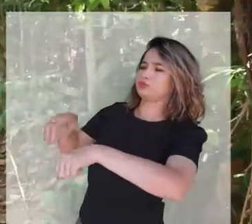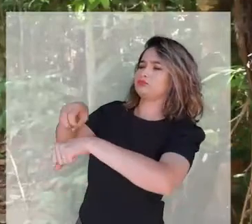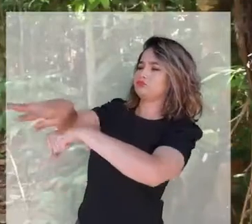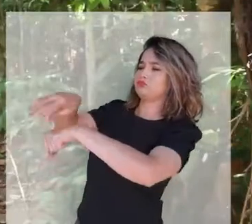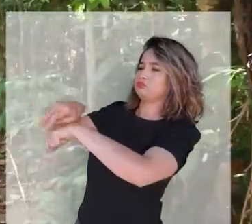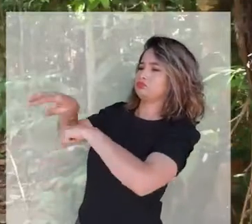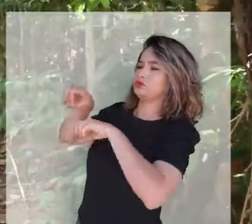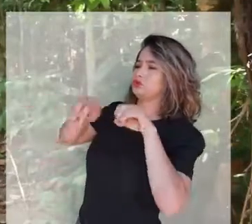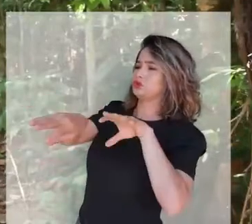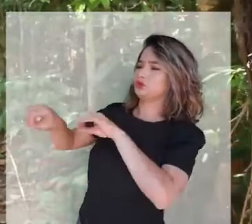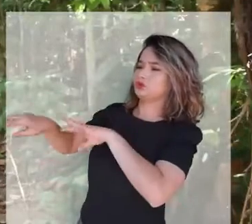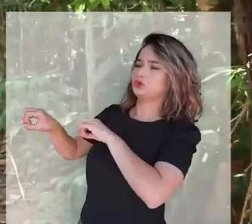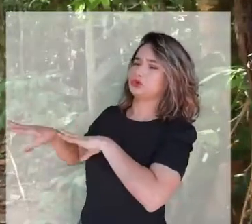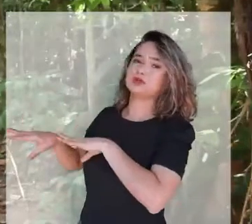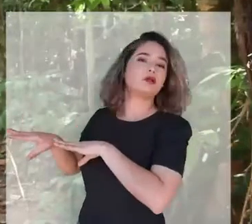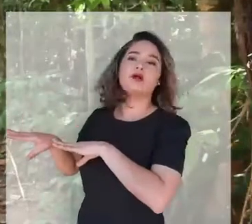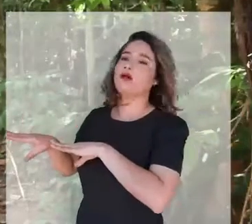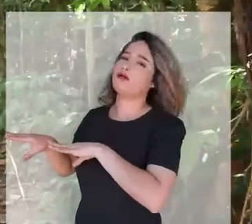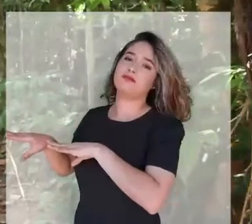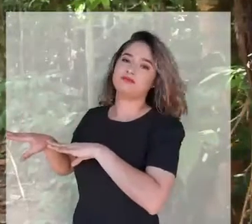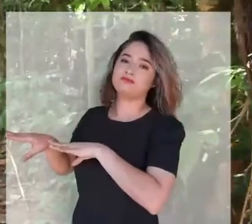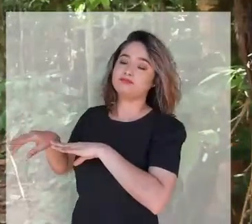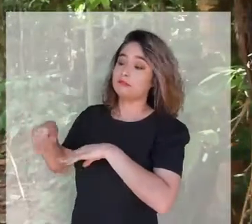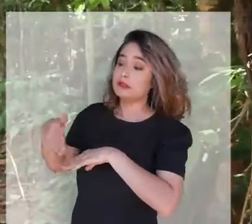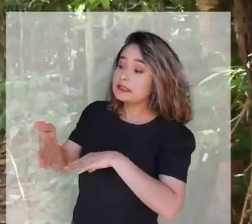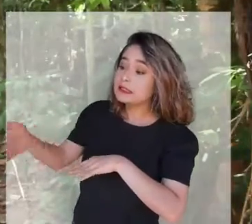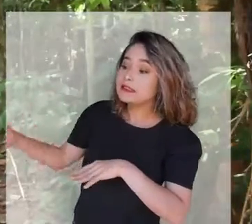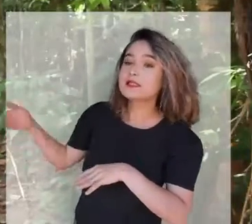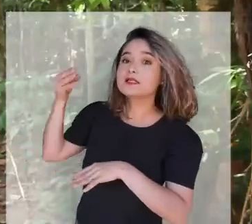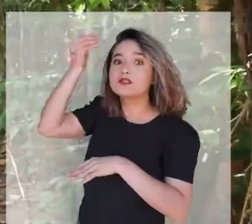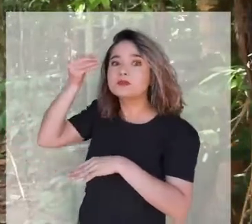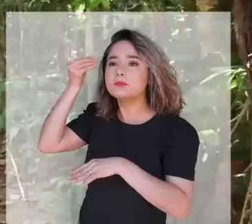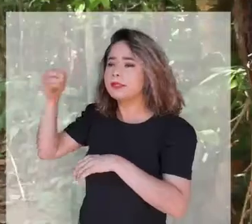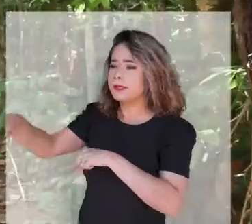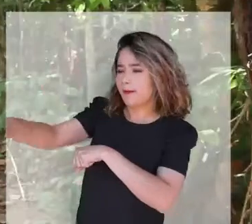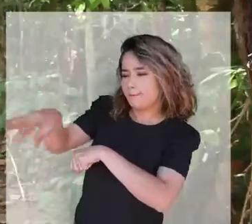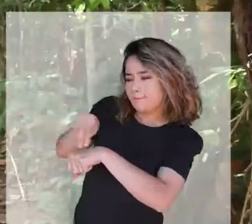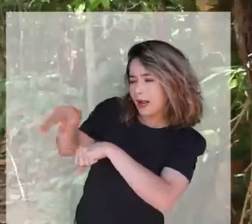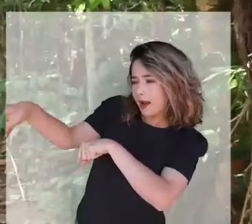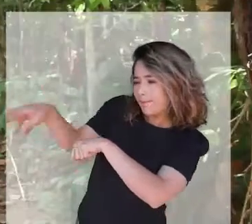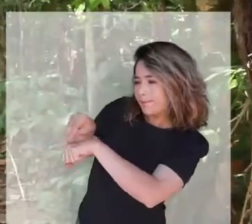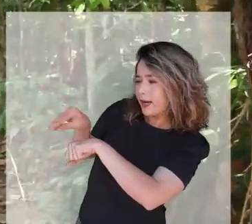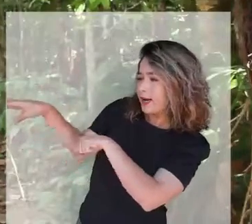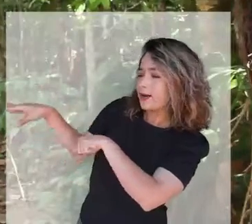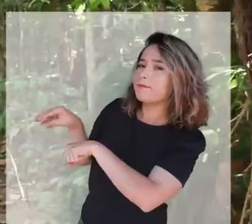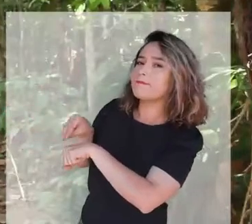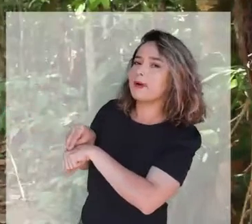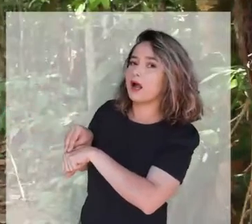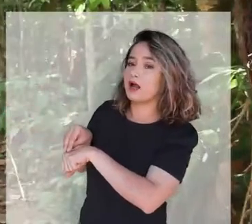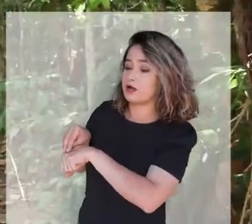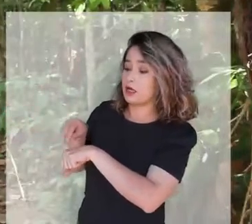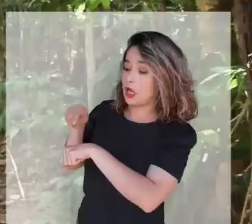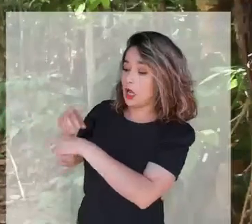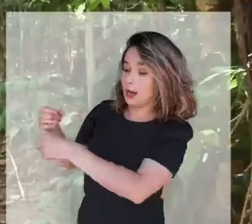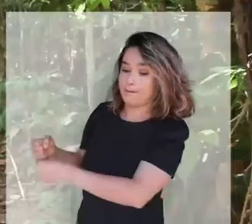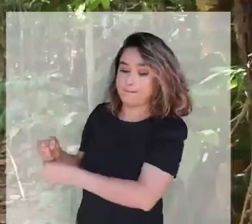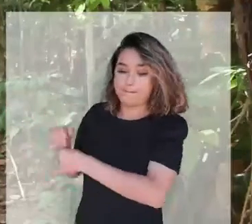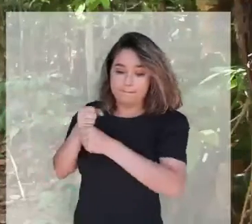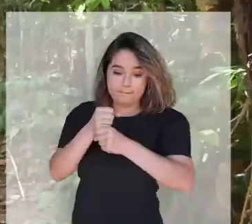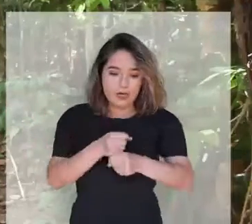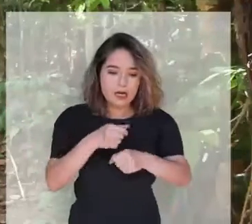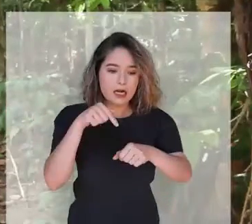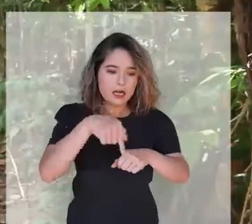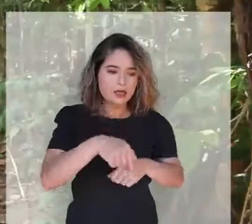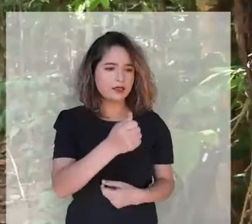extensão, ela também traz as experiências da sociedade para dentro da universidade, naquilo que eu chamo